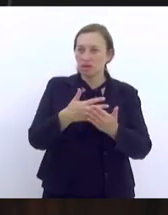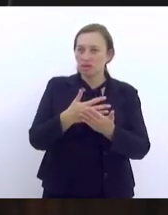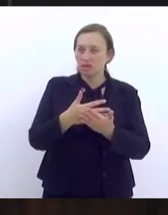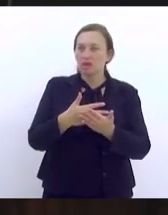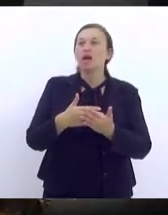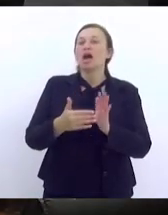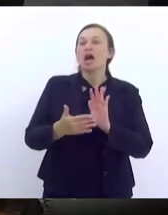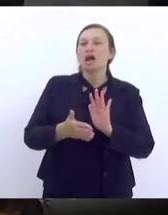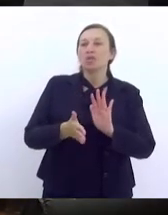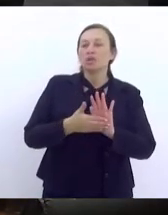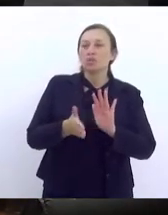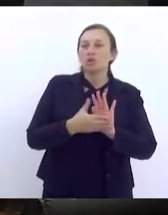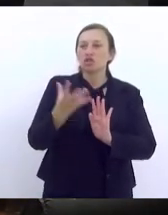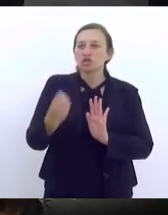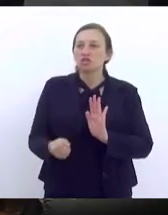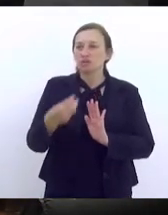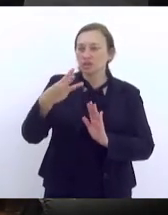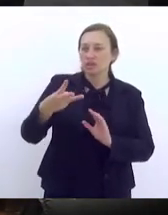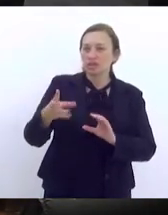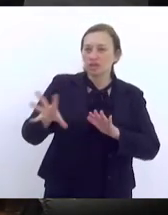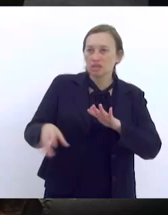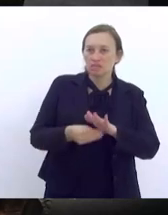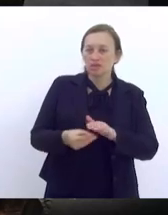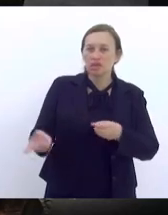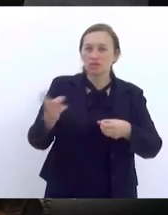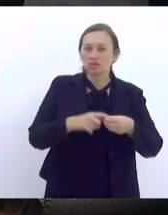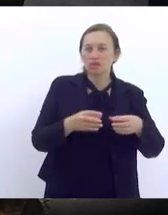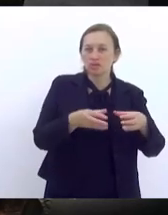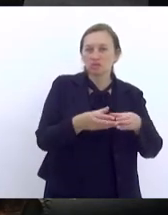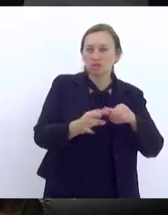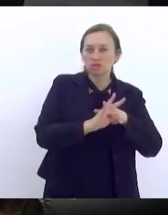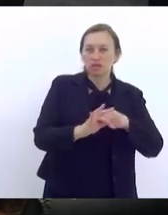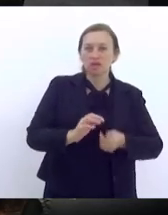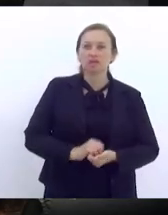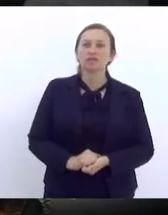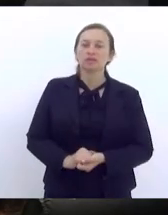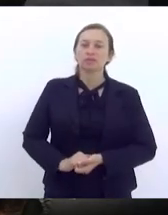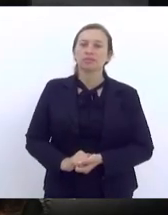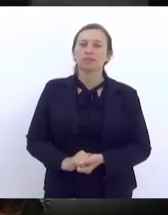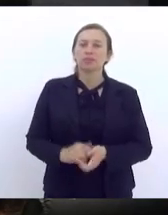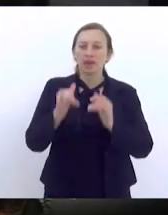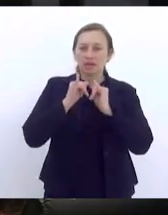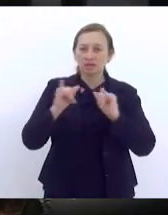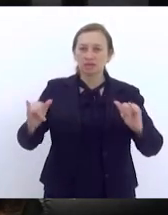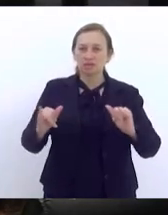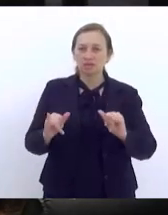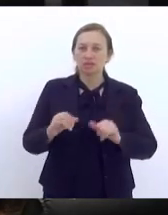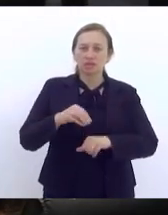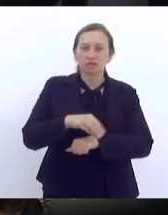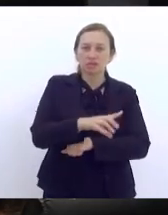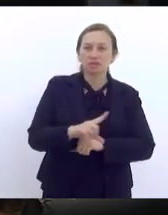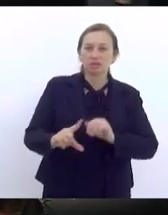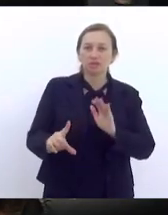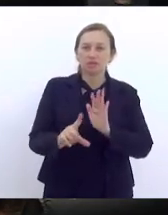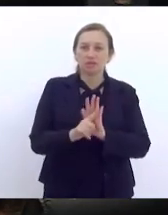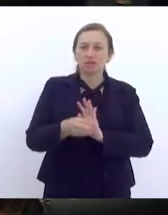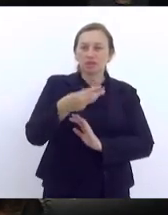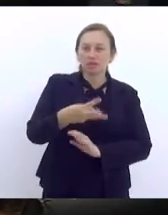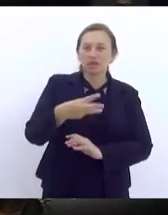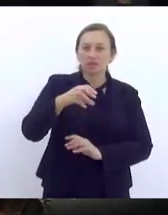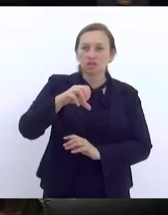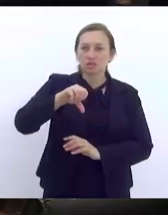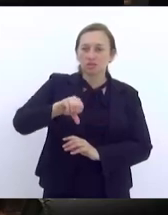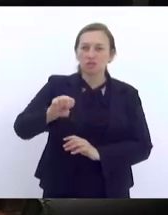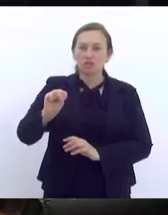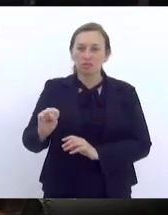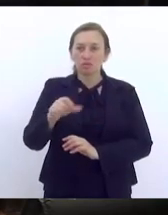apresente proposta recebeu três emendas e retorna às comissões a não ser indicação de Legislativa número 398